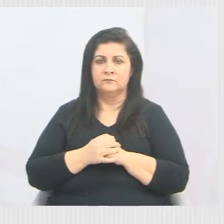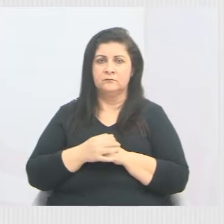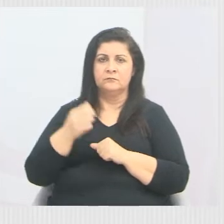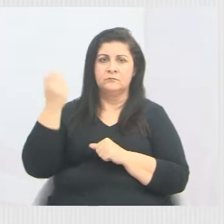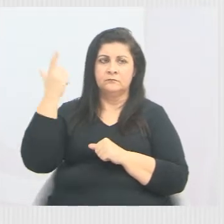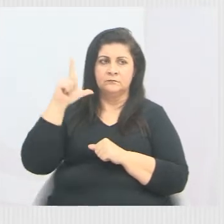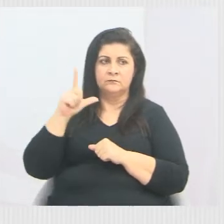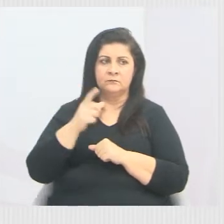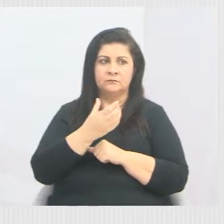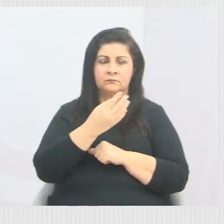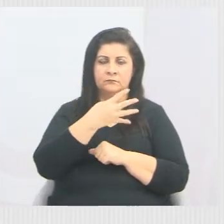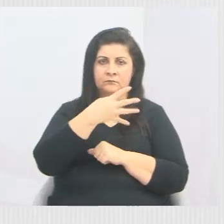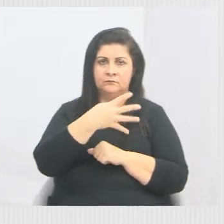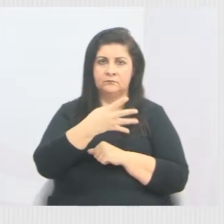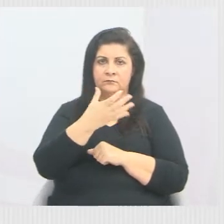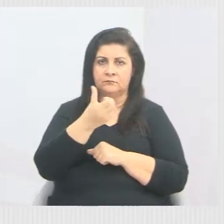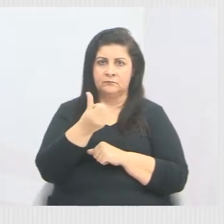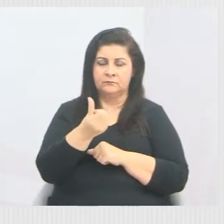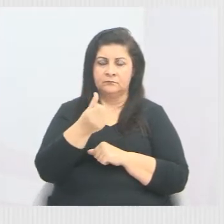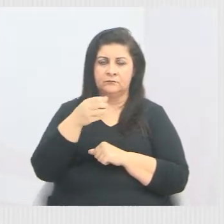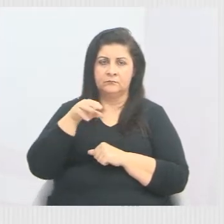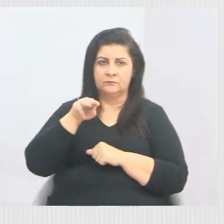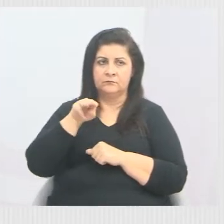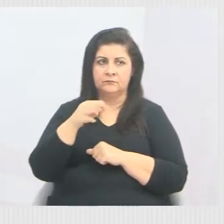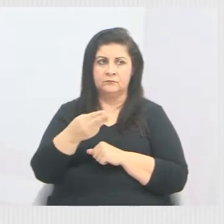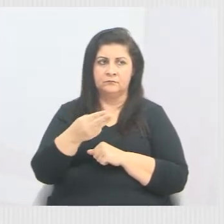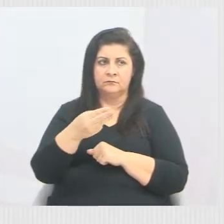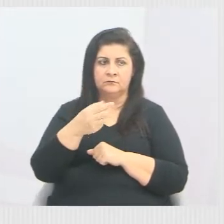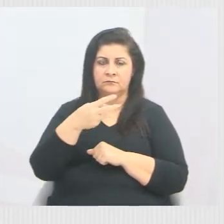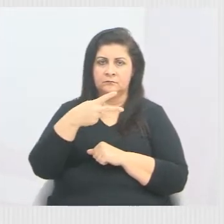77.245.000, realizado até esse momento